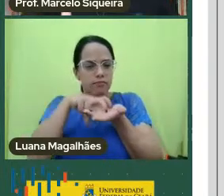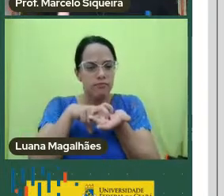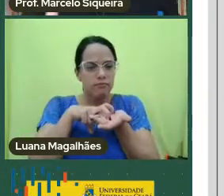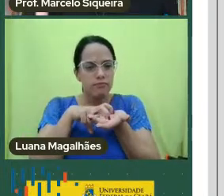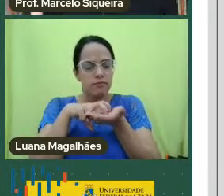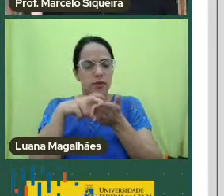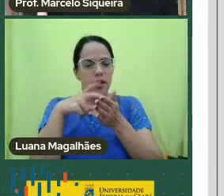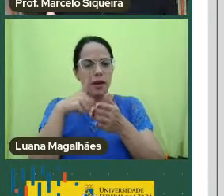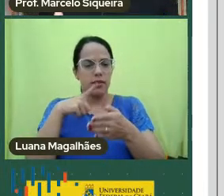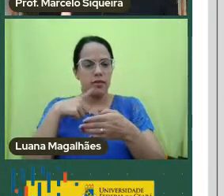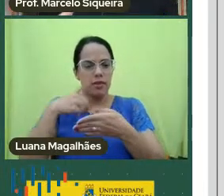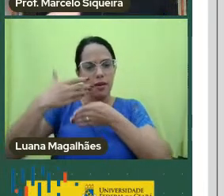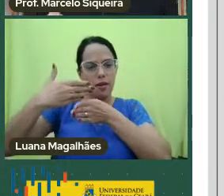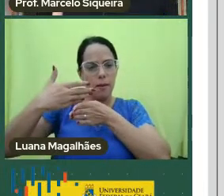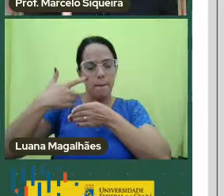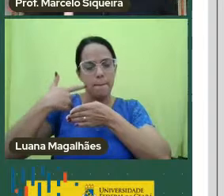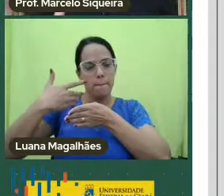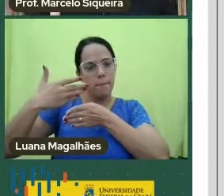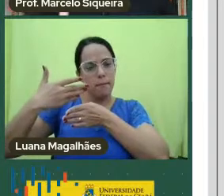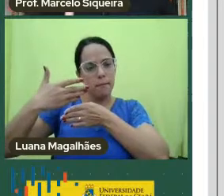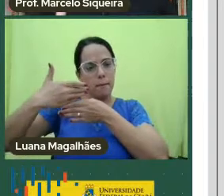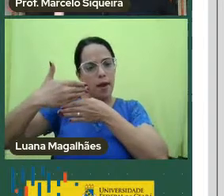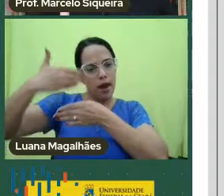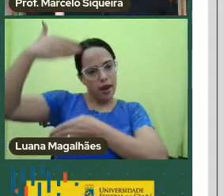né, num local